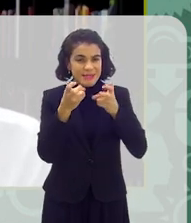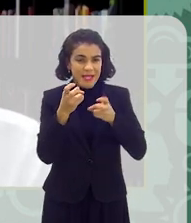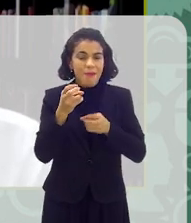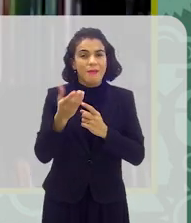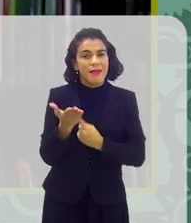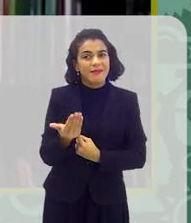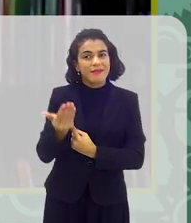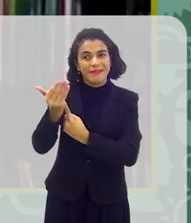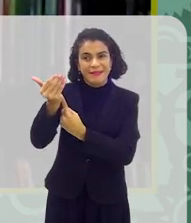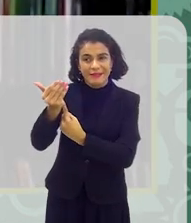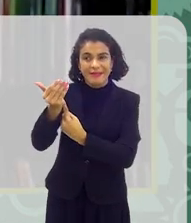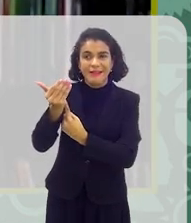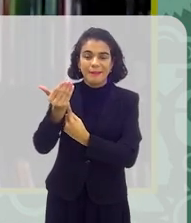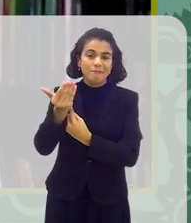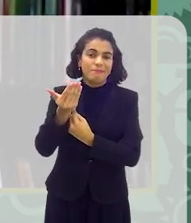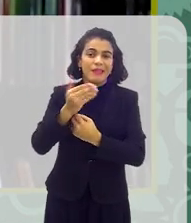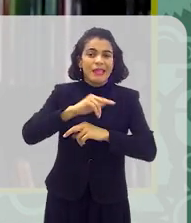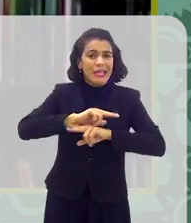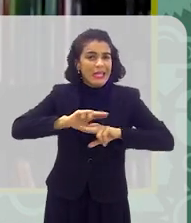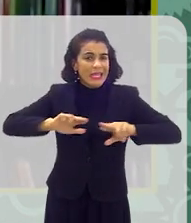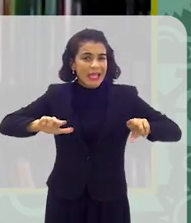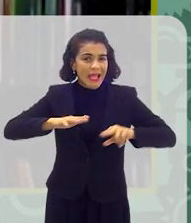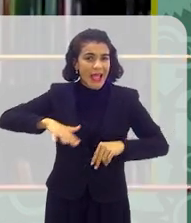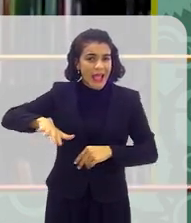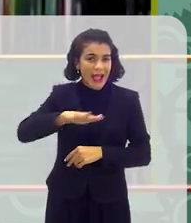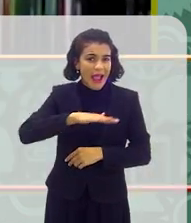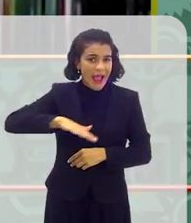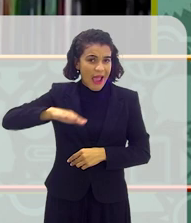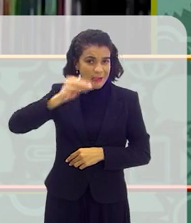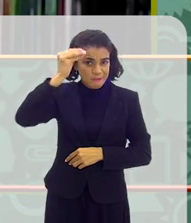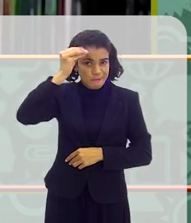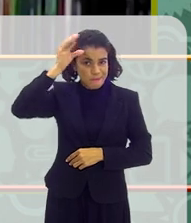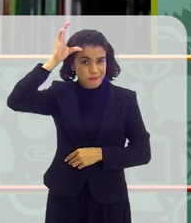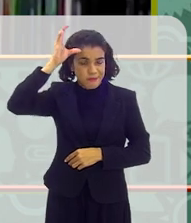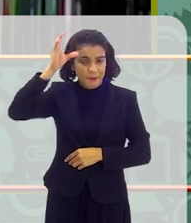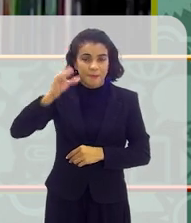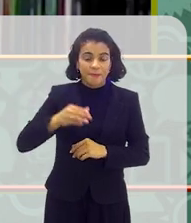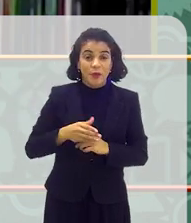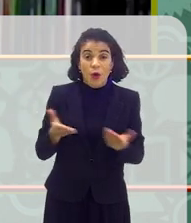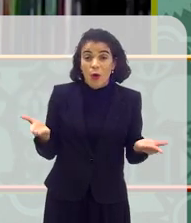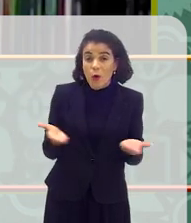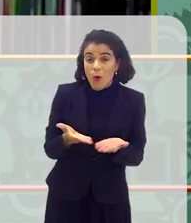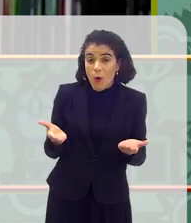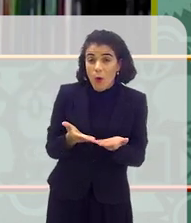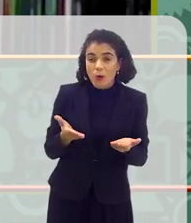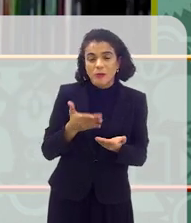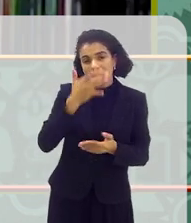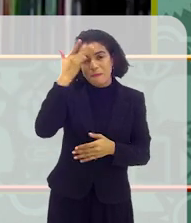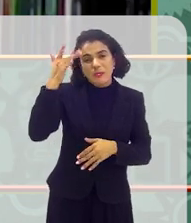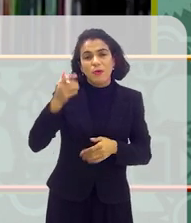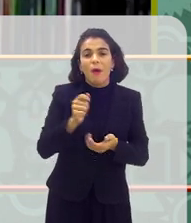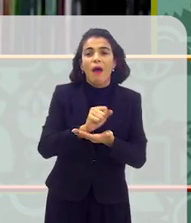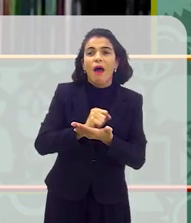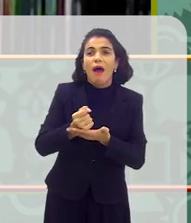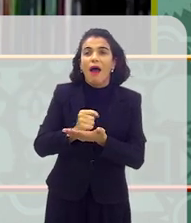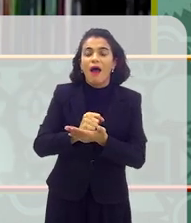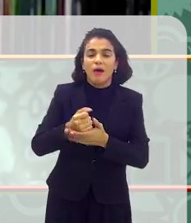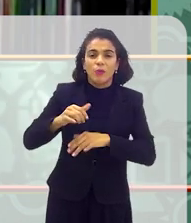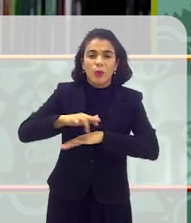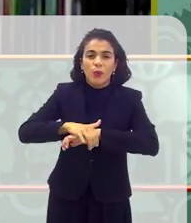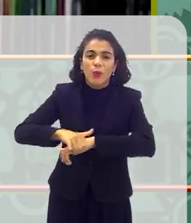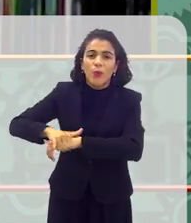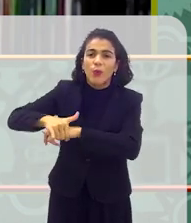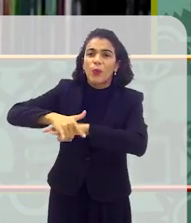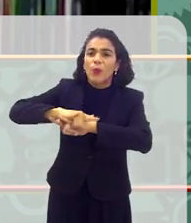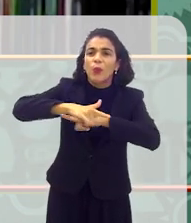da tecnologia em muitas áreas do conhecimento, né? Hoje, operador de drone, por exemplo. Quem que